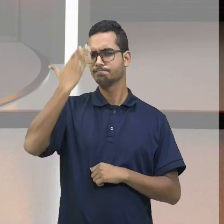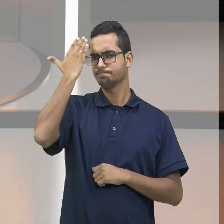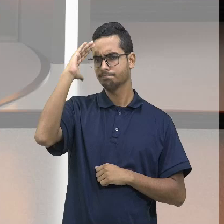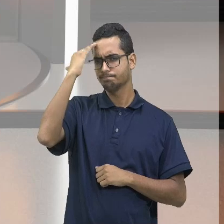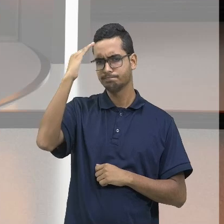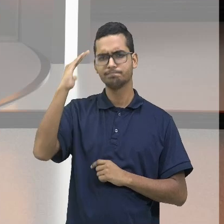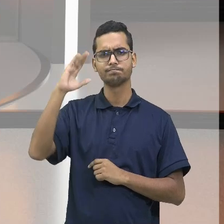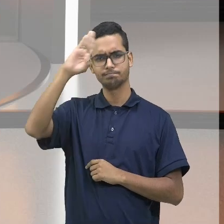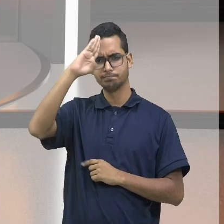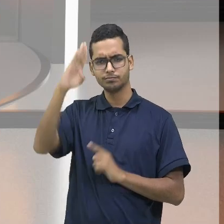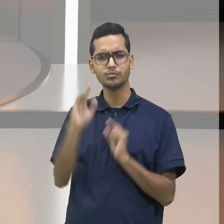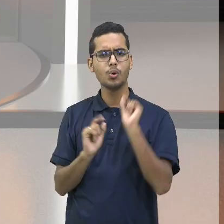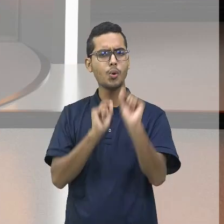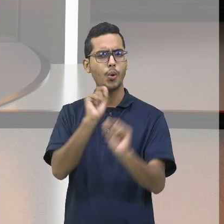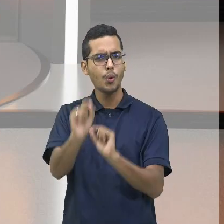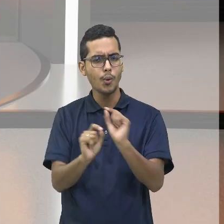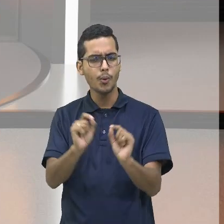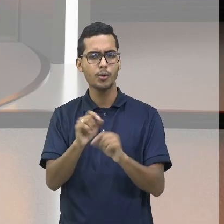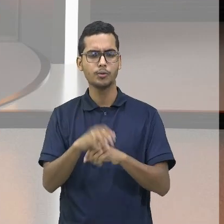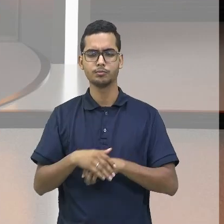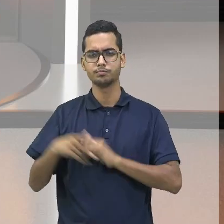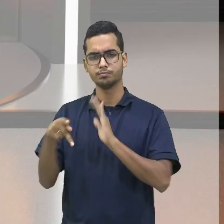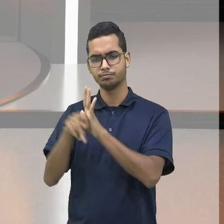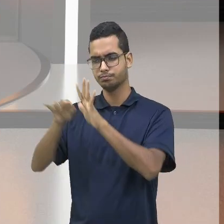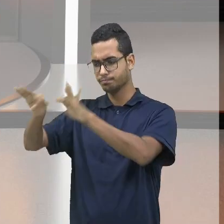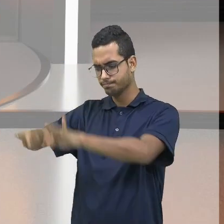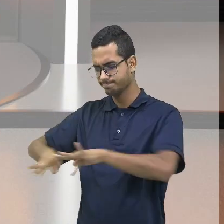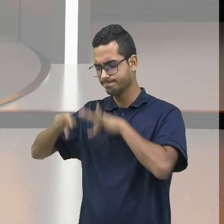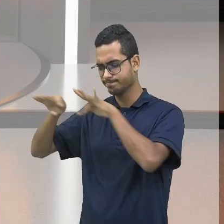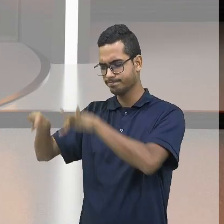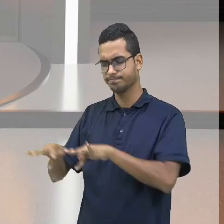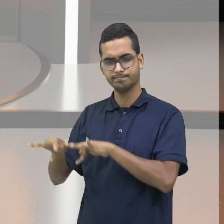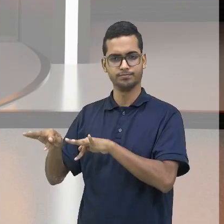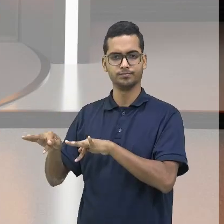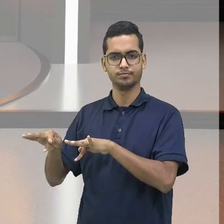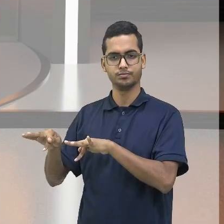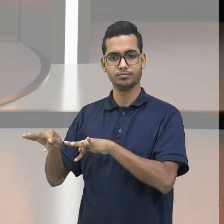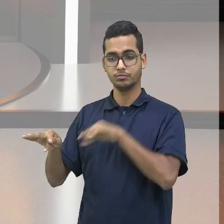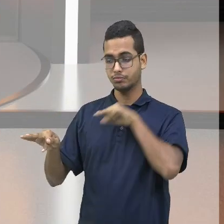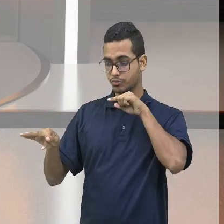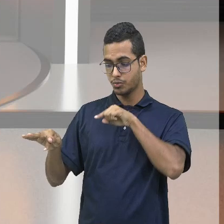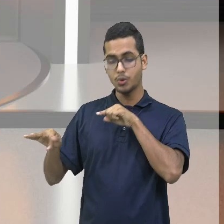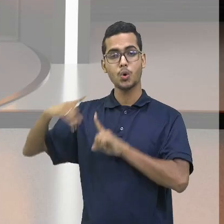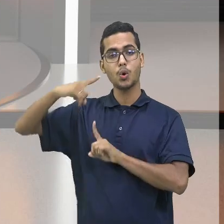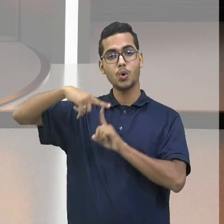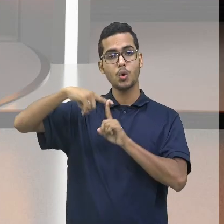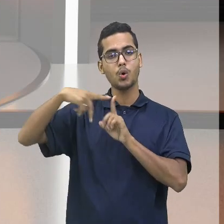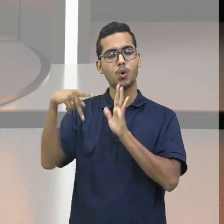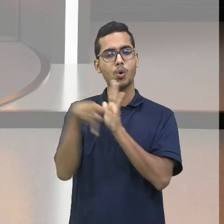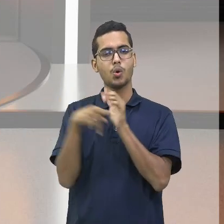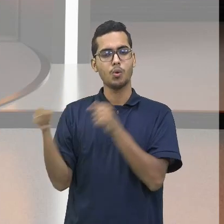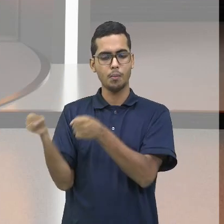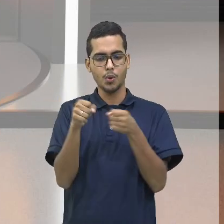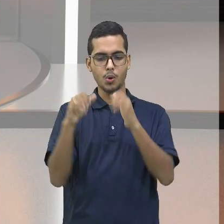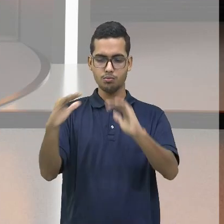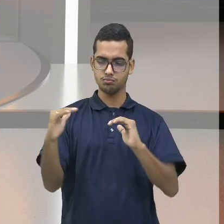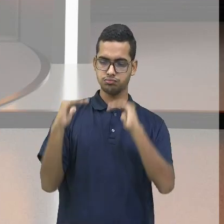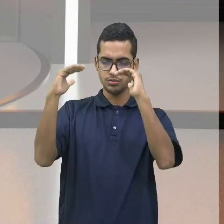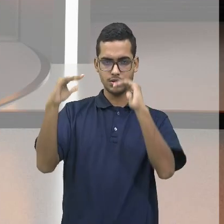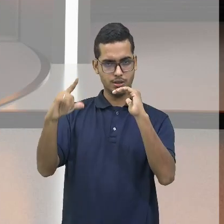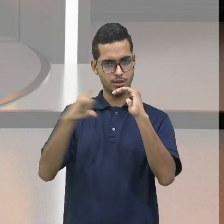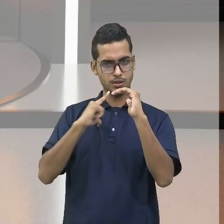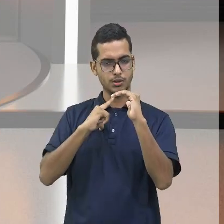compreensão do feudalismo, que é justamente um sistema de autoridade, né, que